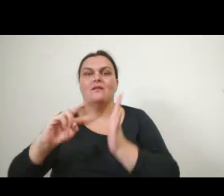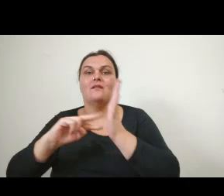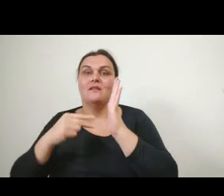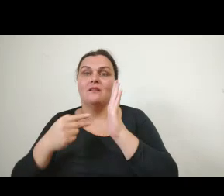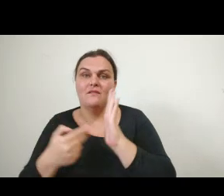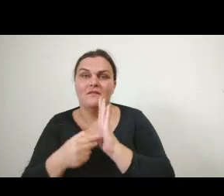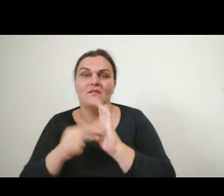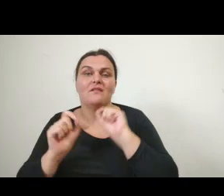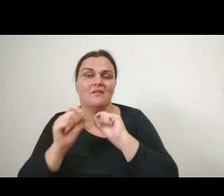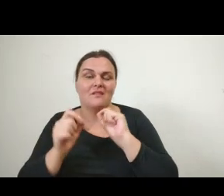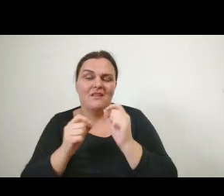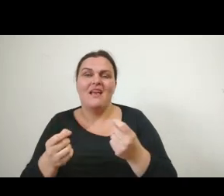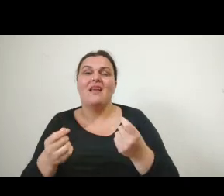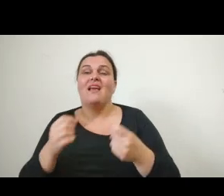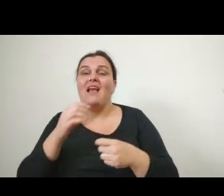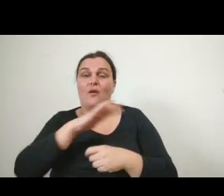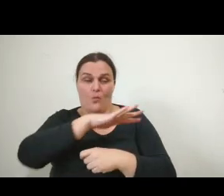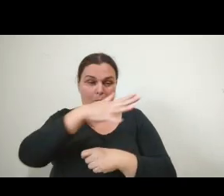magnitude.